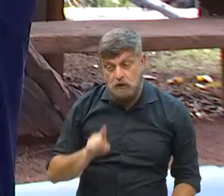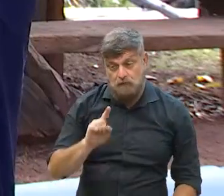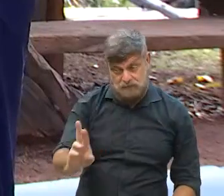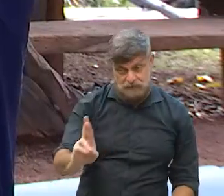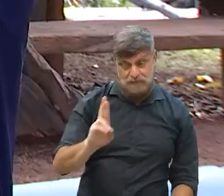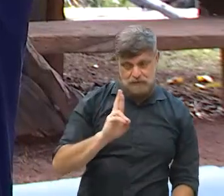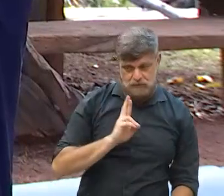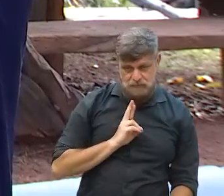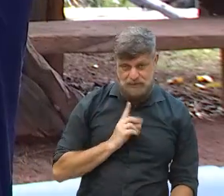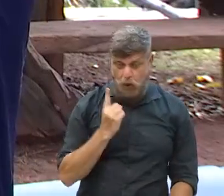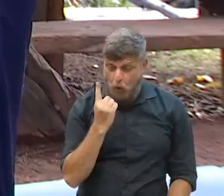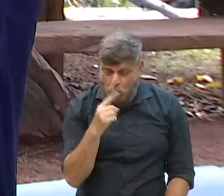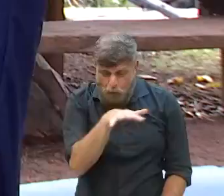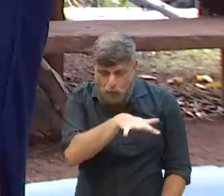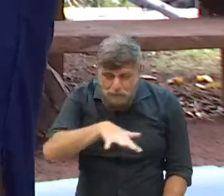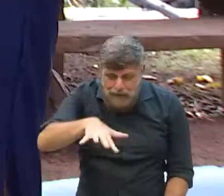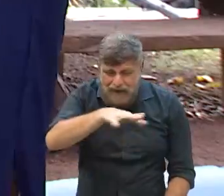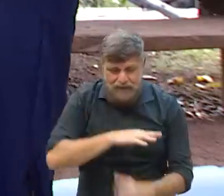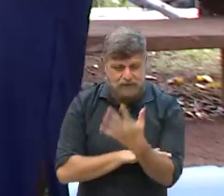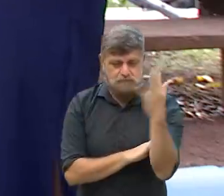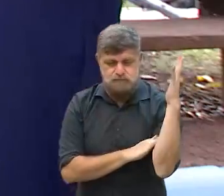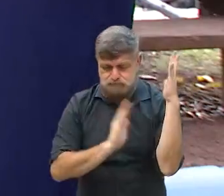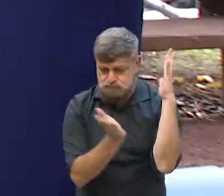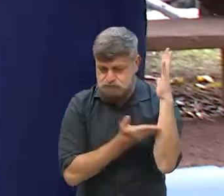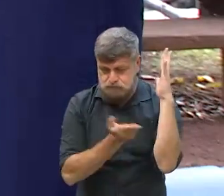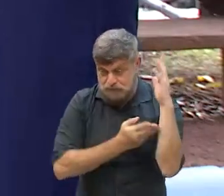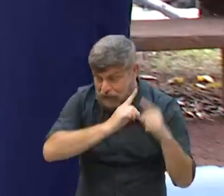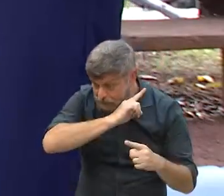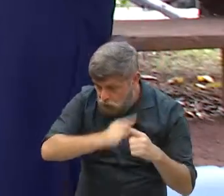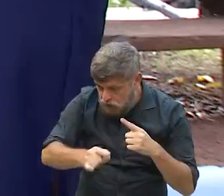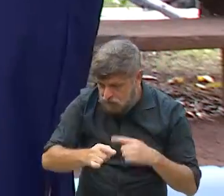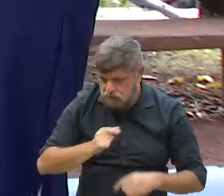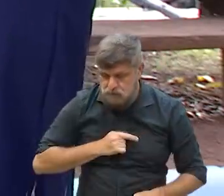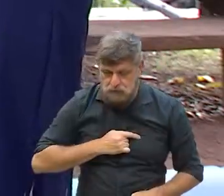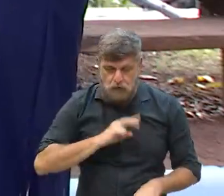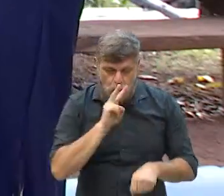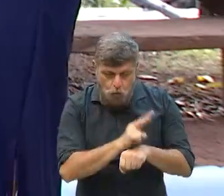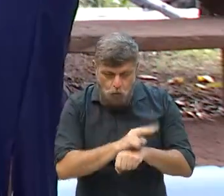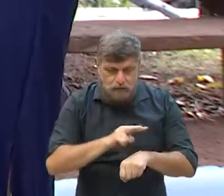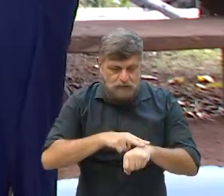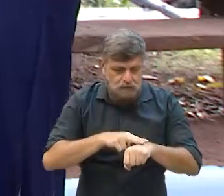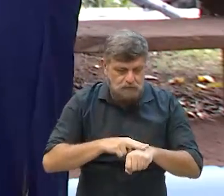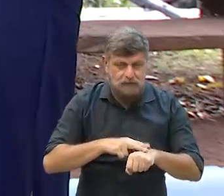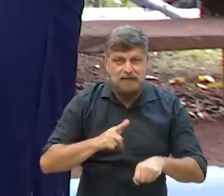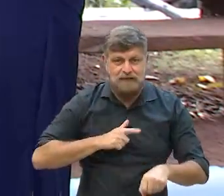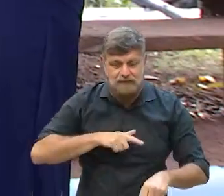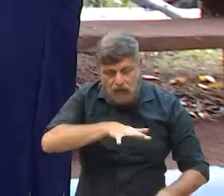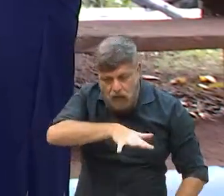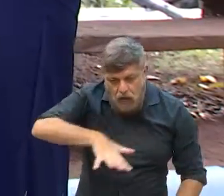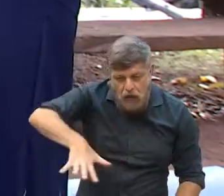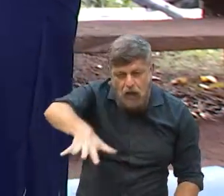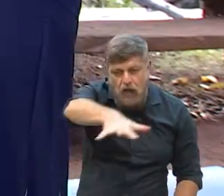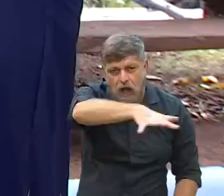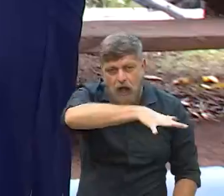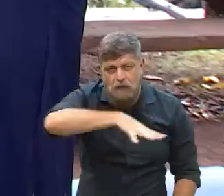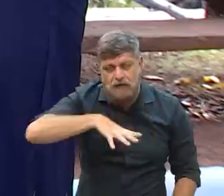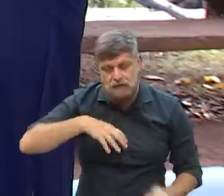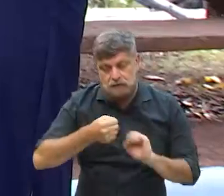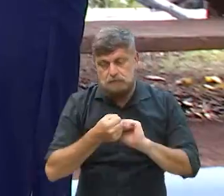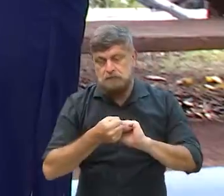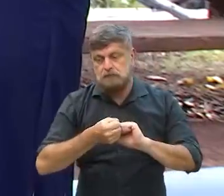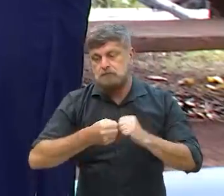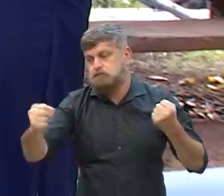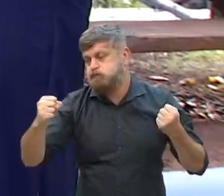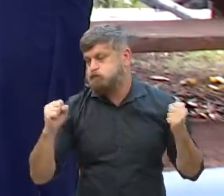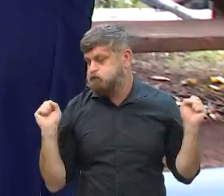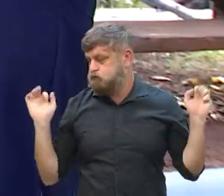vocês têm uma área de APA, vocês têm uma questão topográfica, uma questão também da expansão urbana